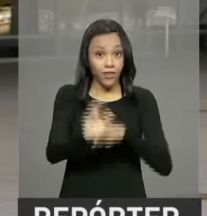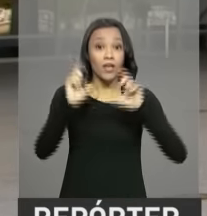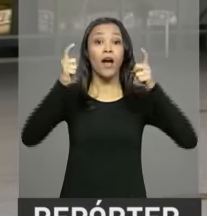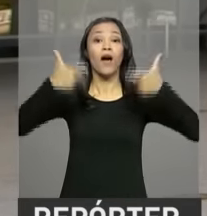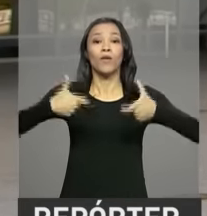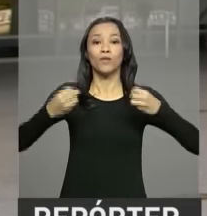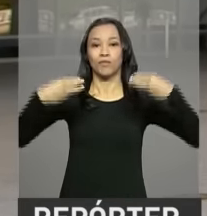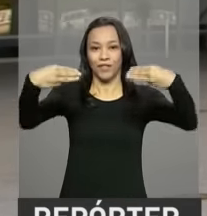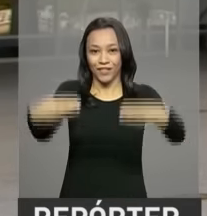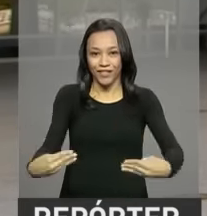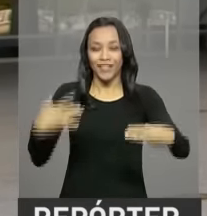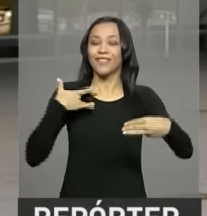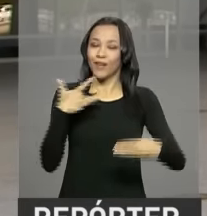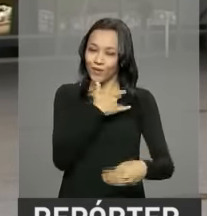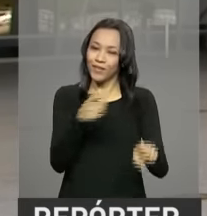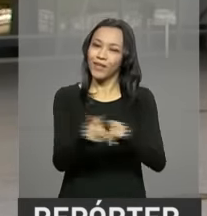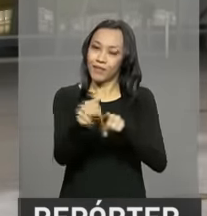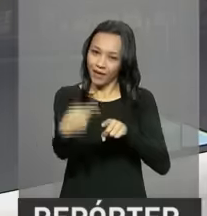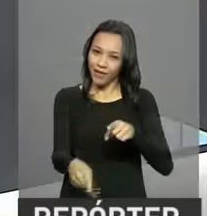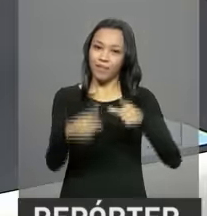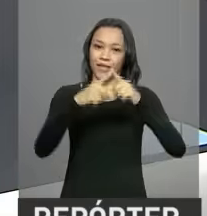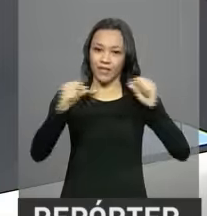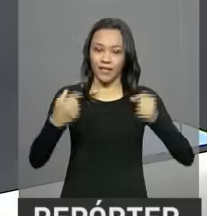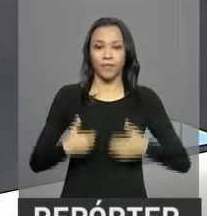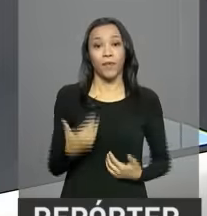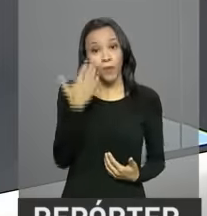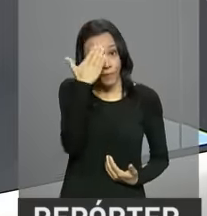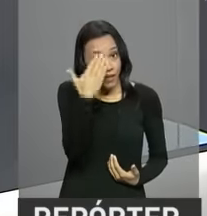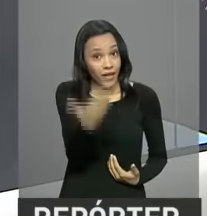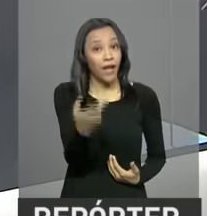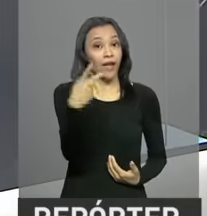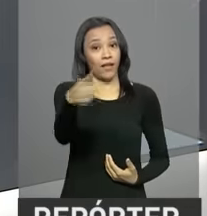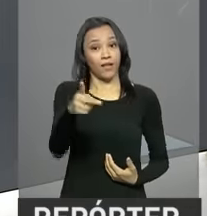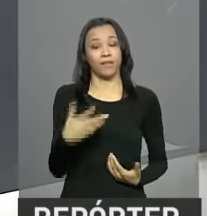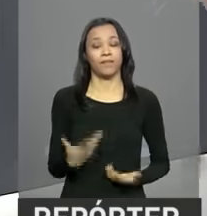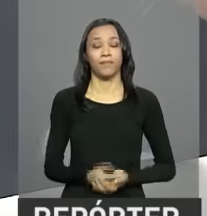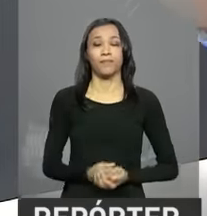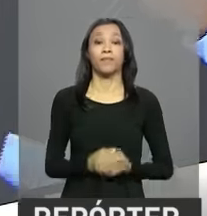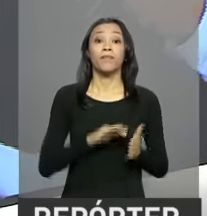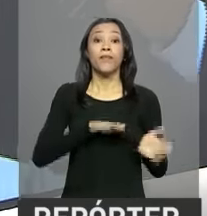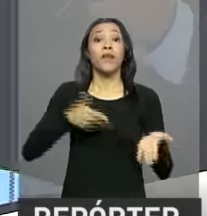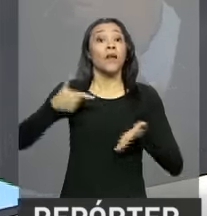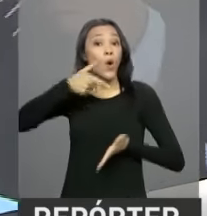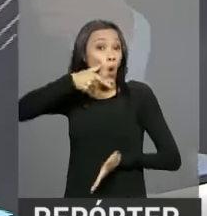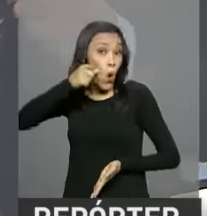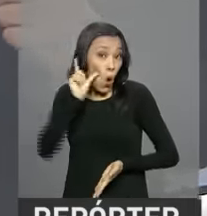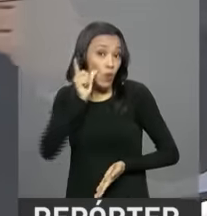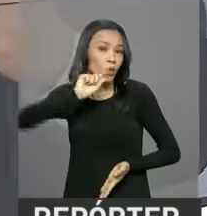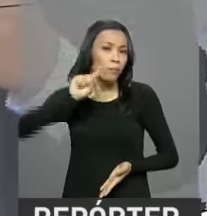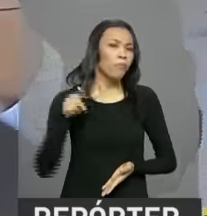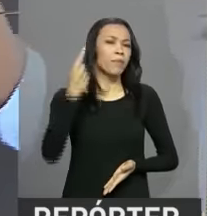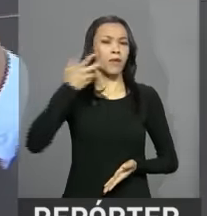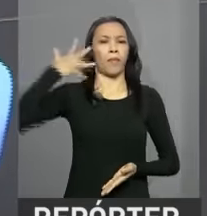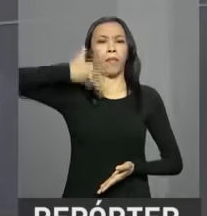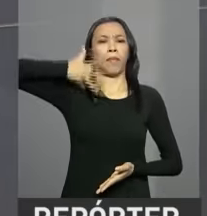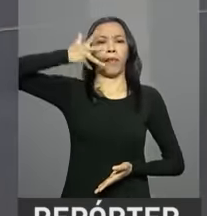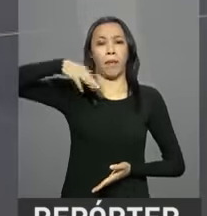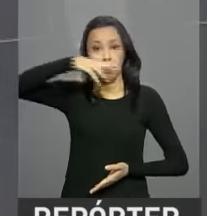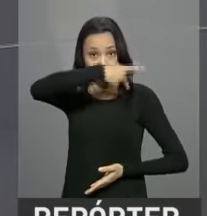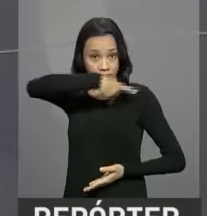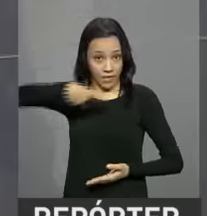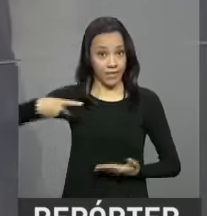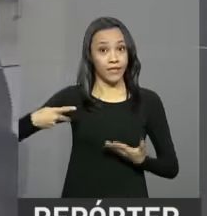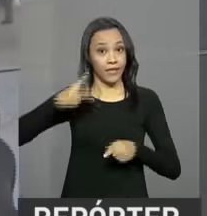Saúde também aqui em Brasília Carla Obrigada João Pedro pela sua participação bem e ontem no primeiro pronunciamento como presidente